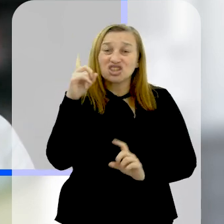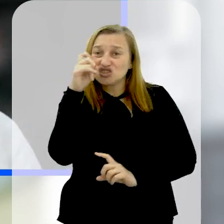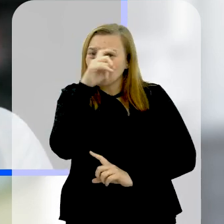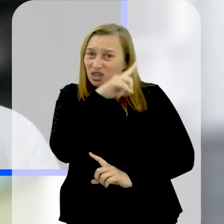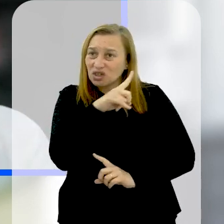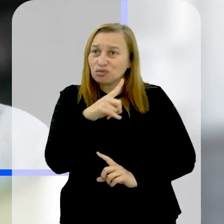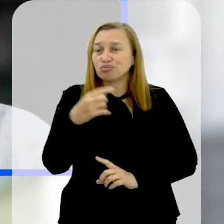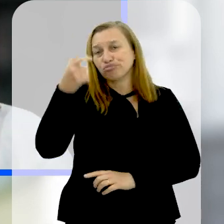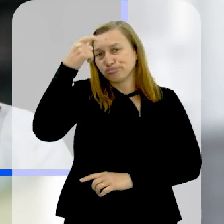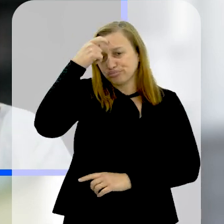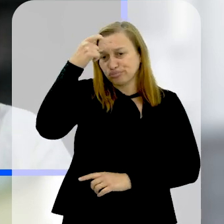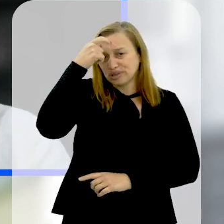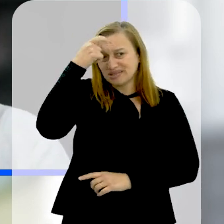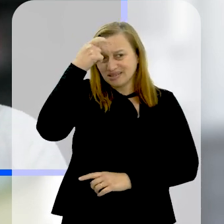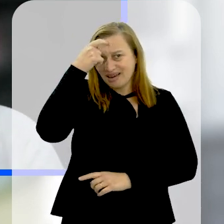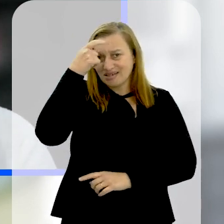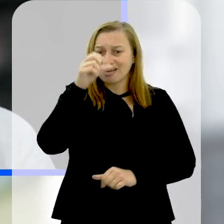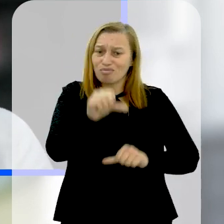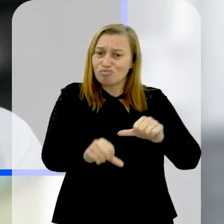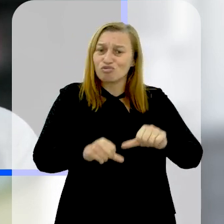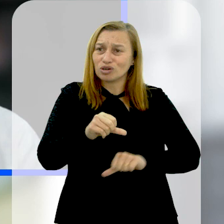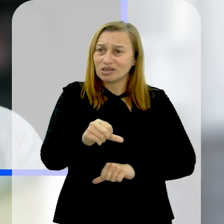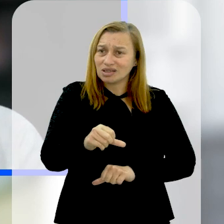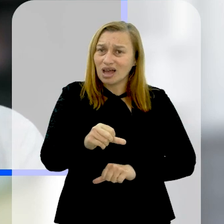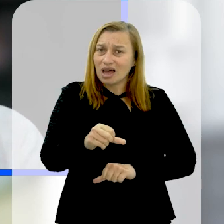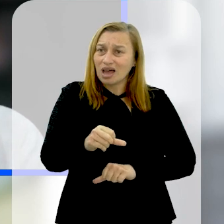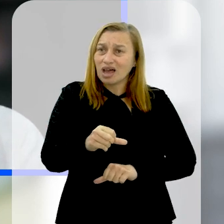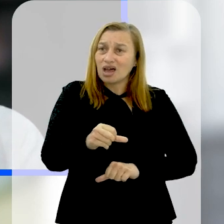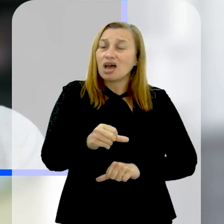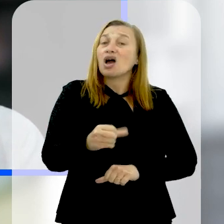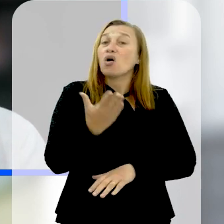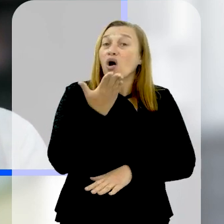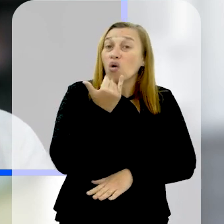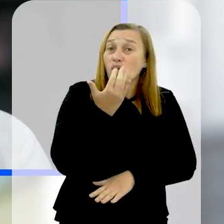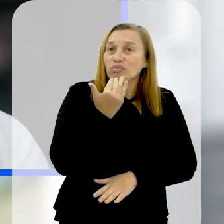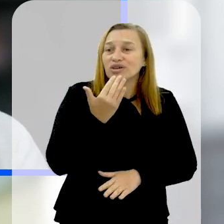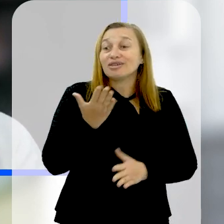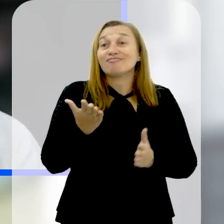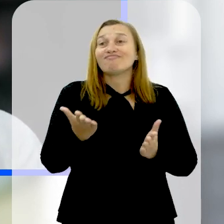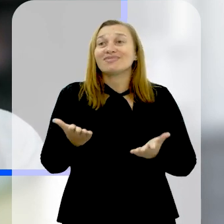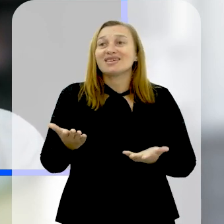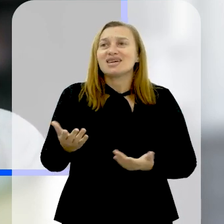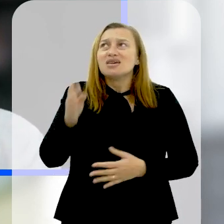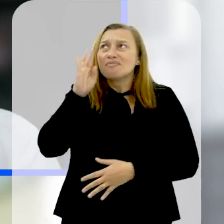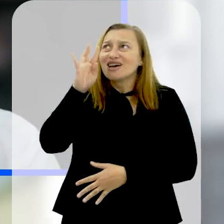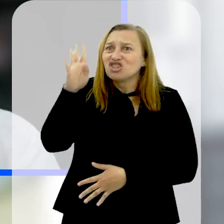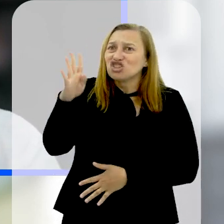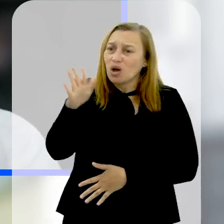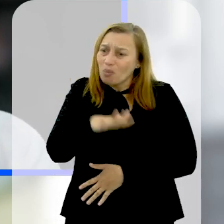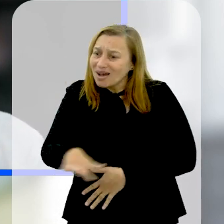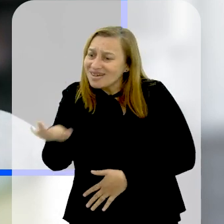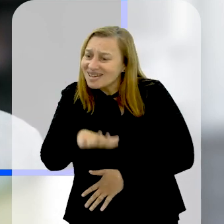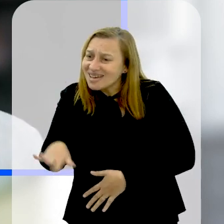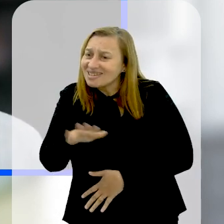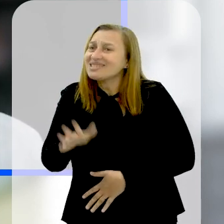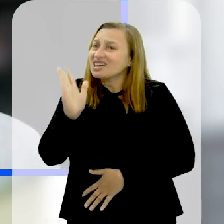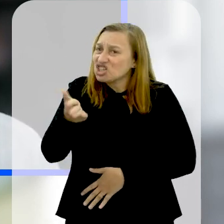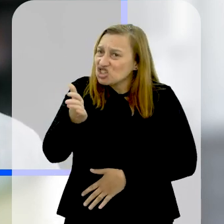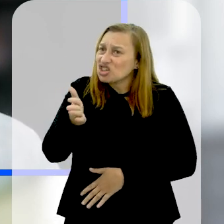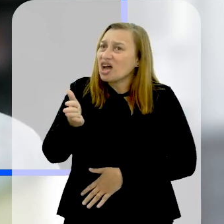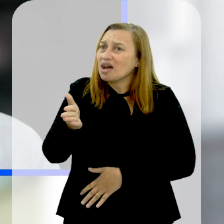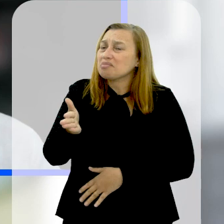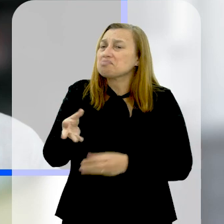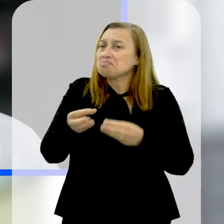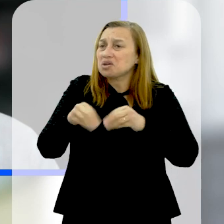é difícil a gente conscientizar a fazer uma mudança alimentar, como fazer isso com uma criança que já está